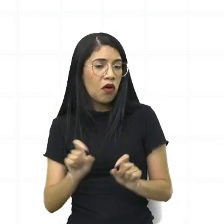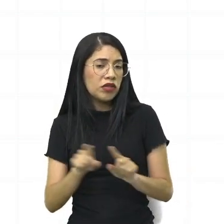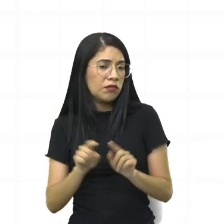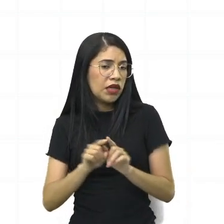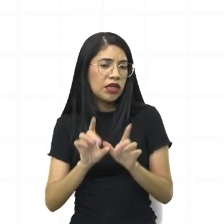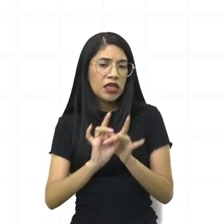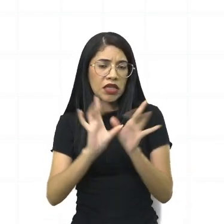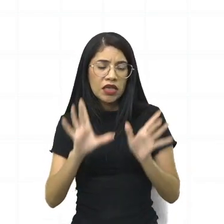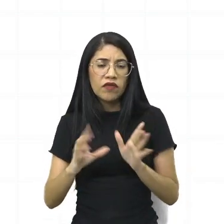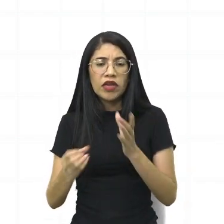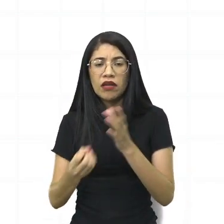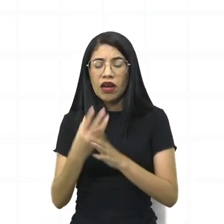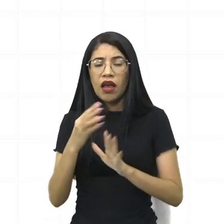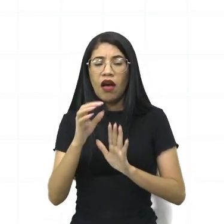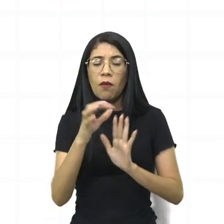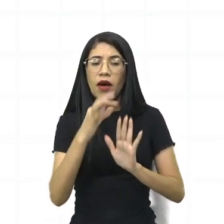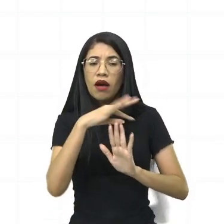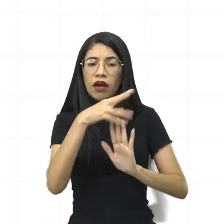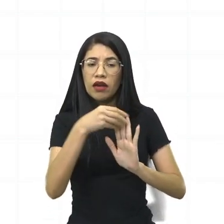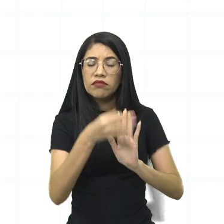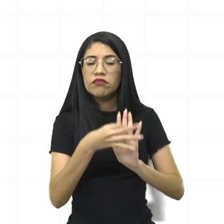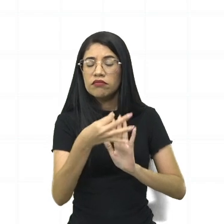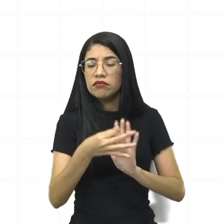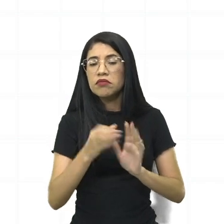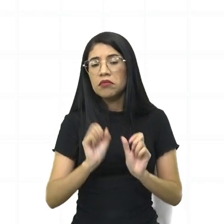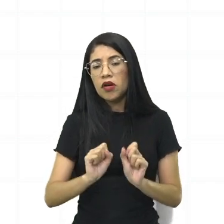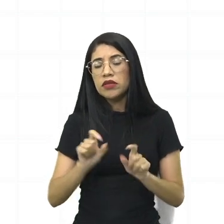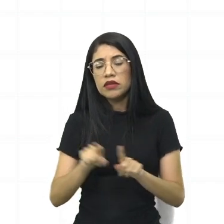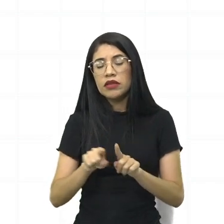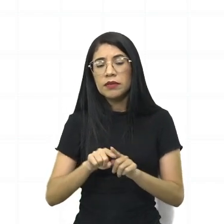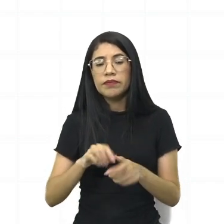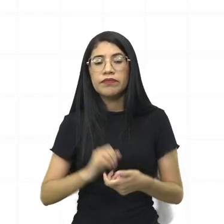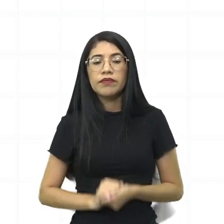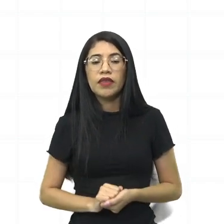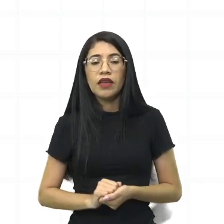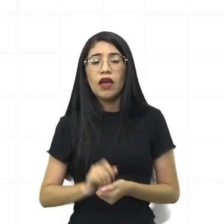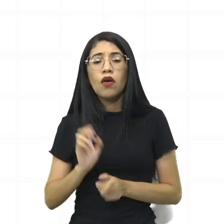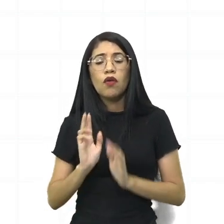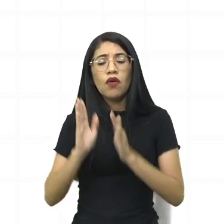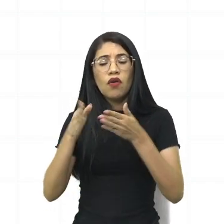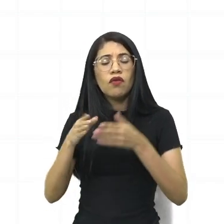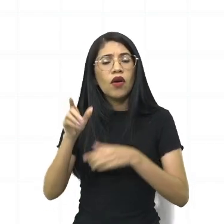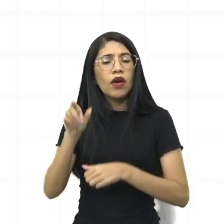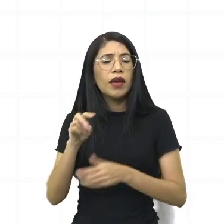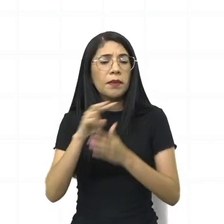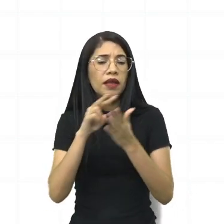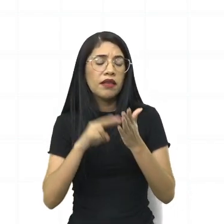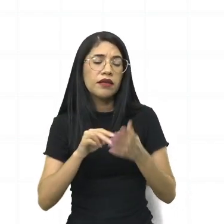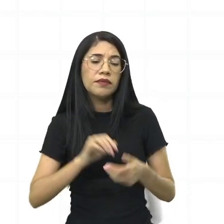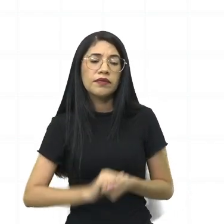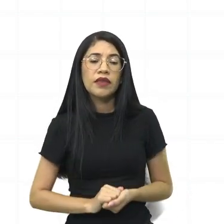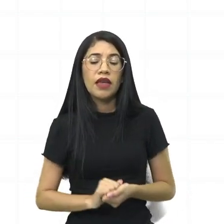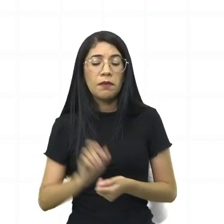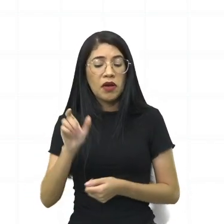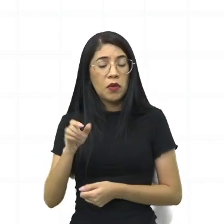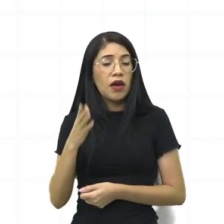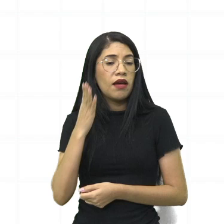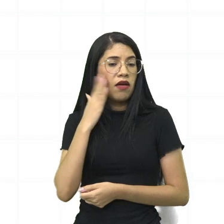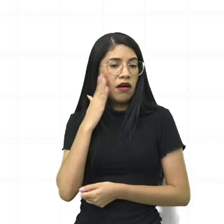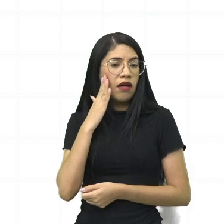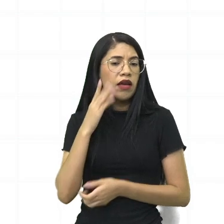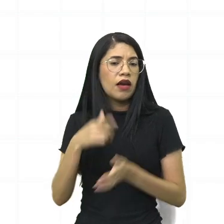uma resenha. Então, para quem serve? Para quem escreve, né? Para as pessoas que querem ter um conhecimento